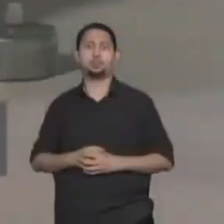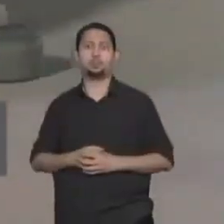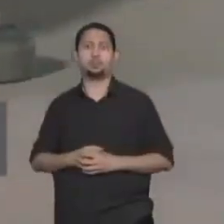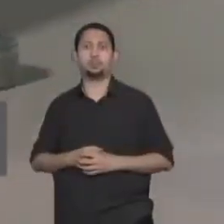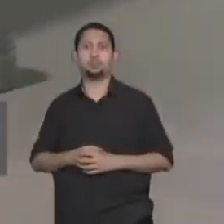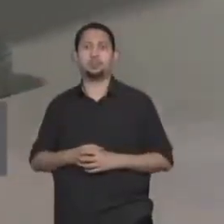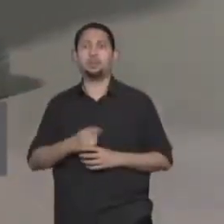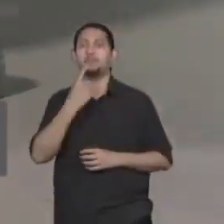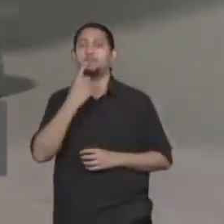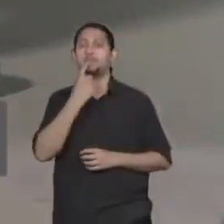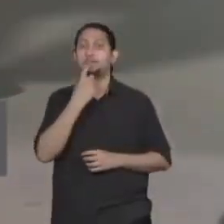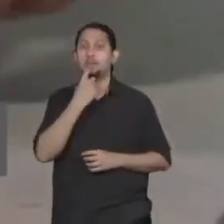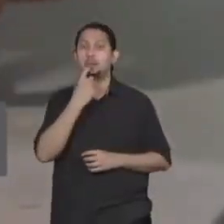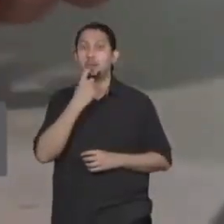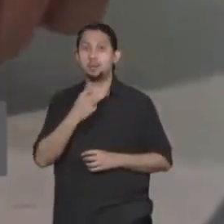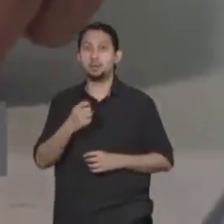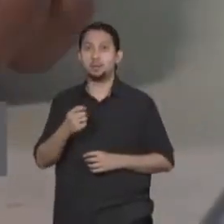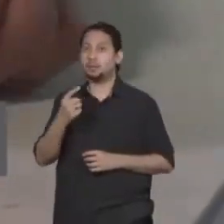Pego o fio vermelho